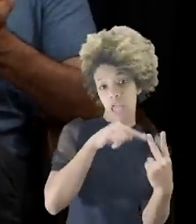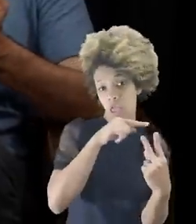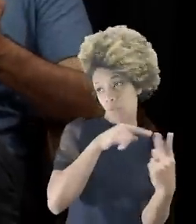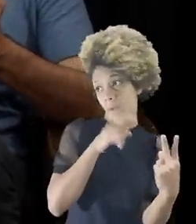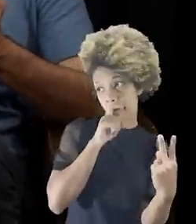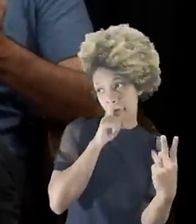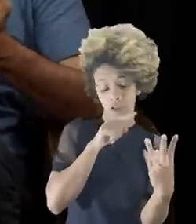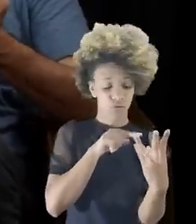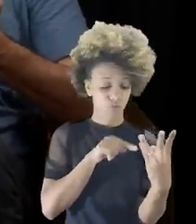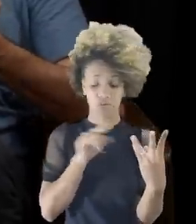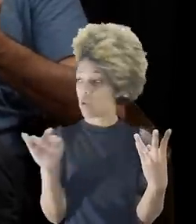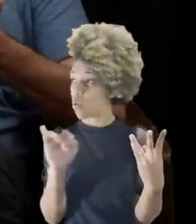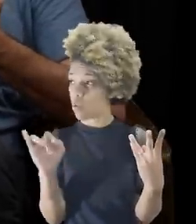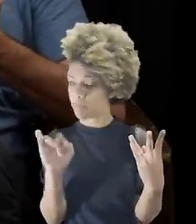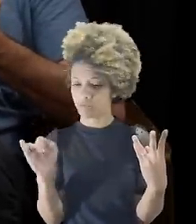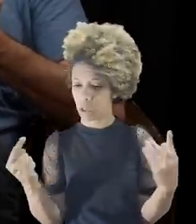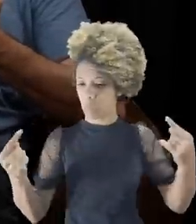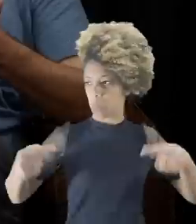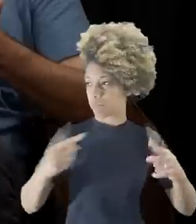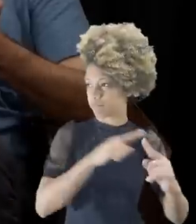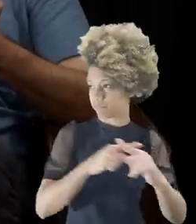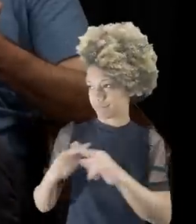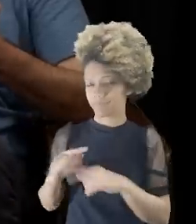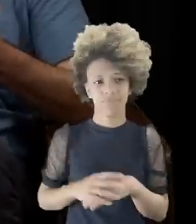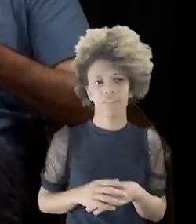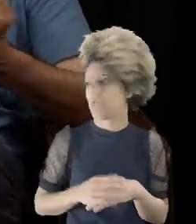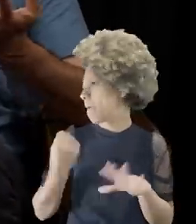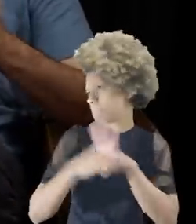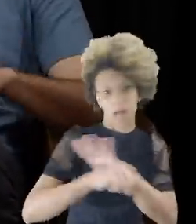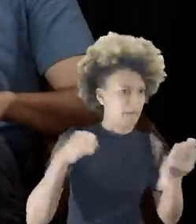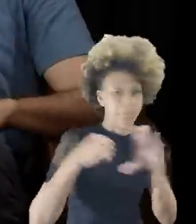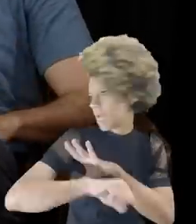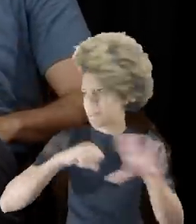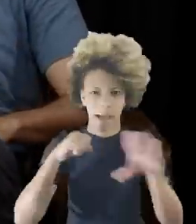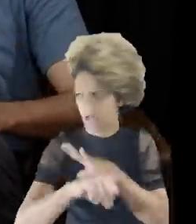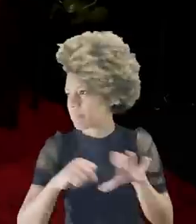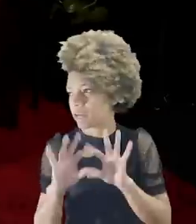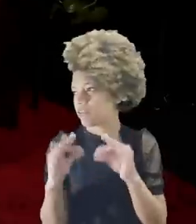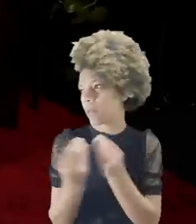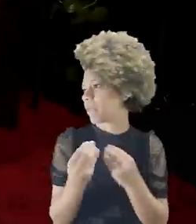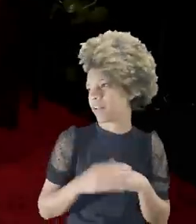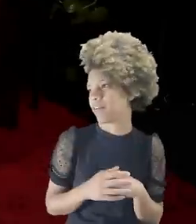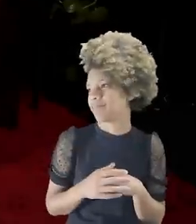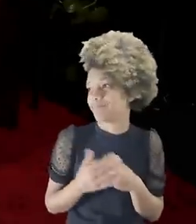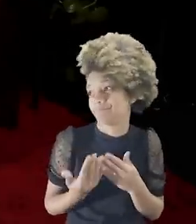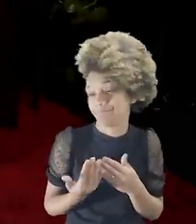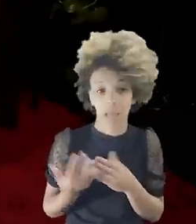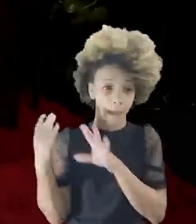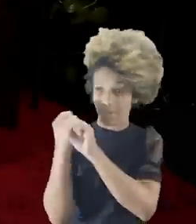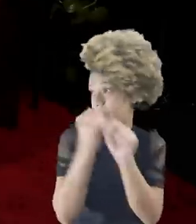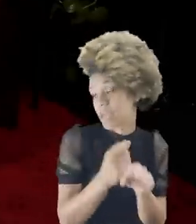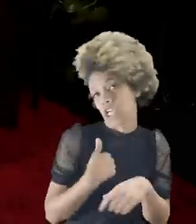Eu e meu pai que eu sou mais novo contra os meus dois irmãos né e pau comia em família entendi